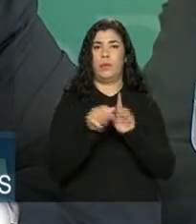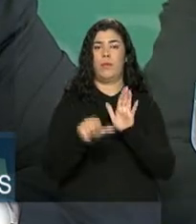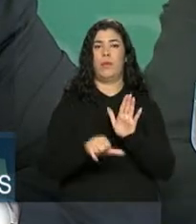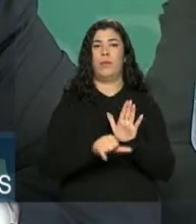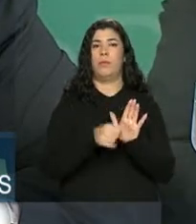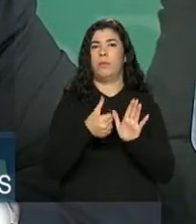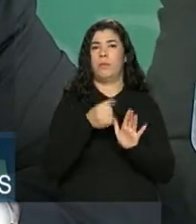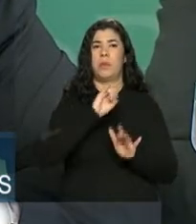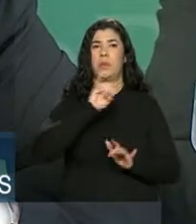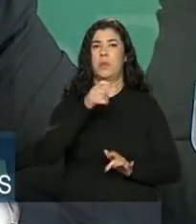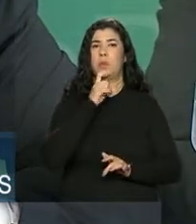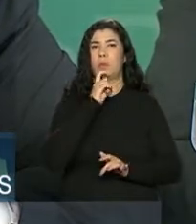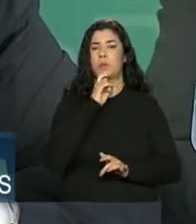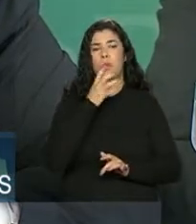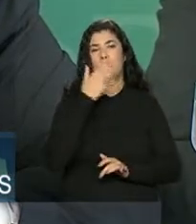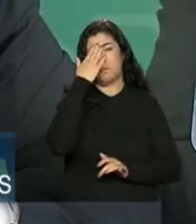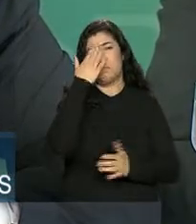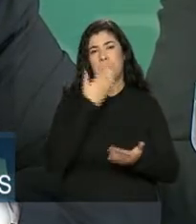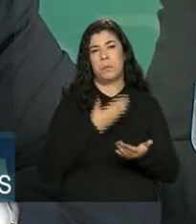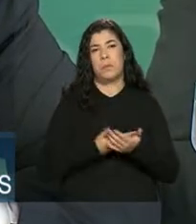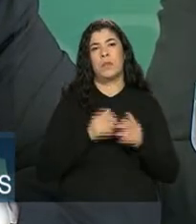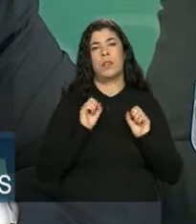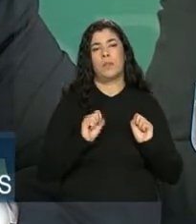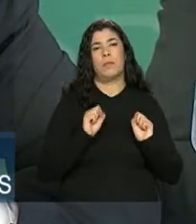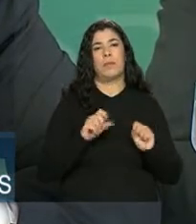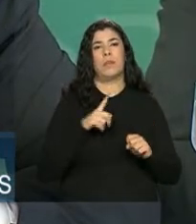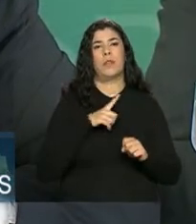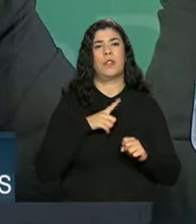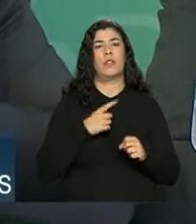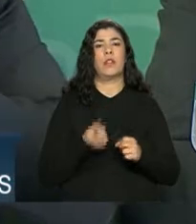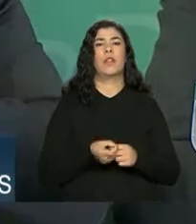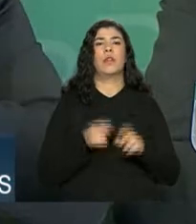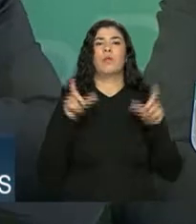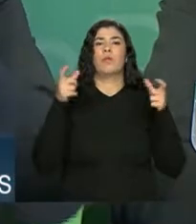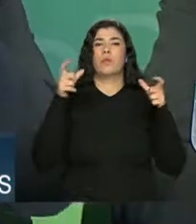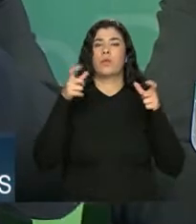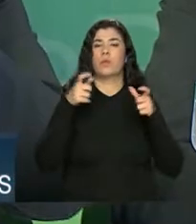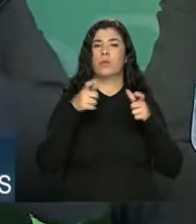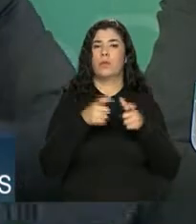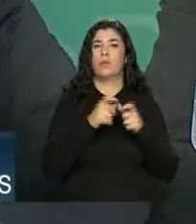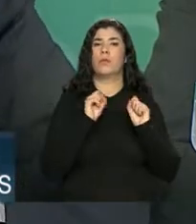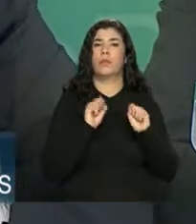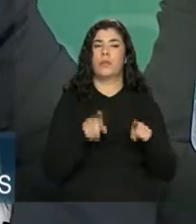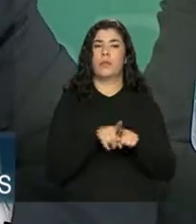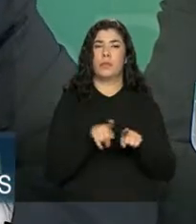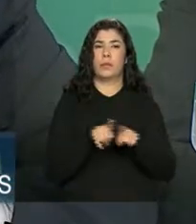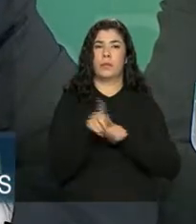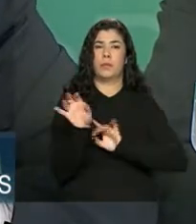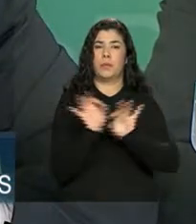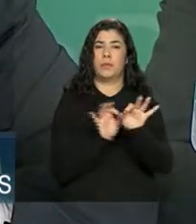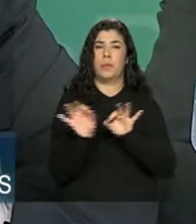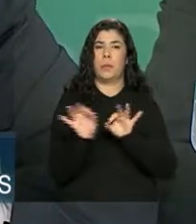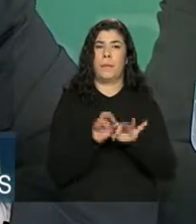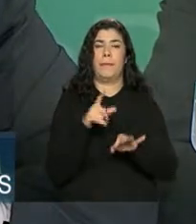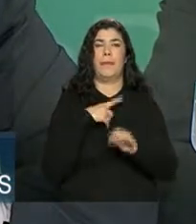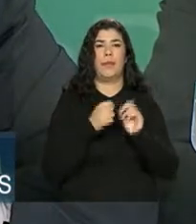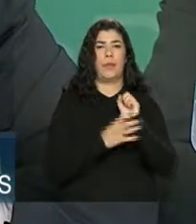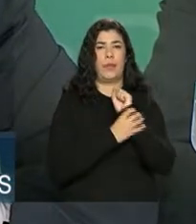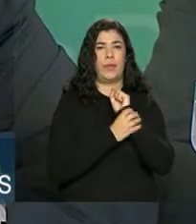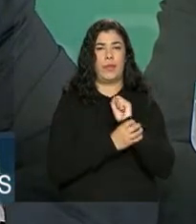partir do 1º de julho para terça essa redução para que a gente possa ter